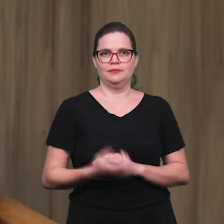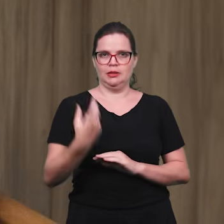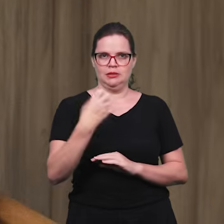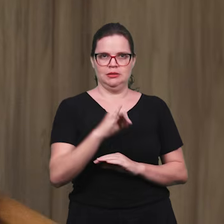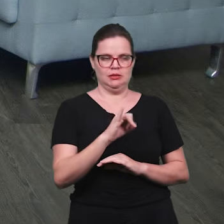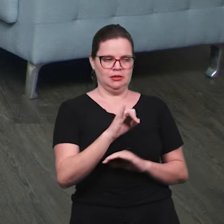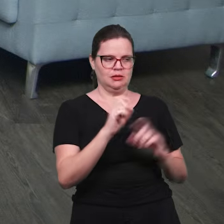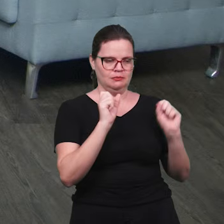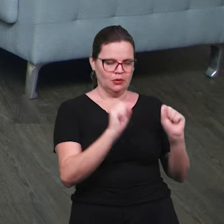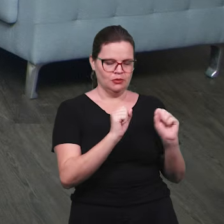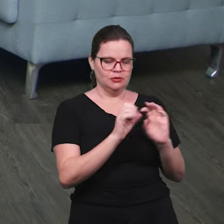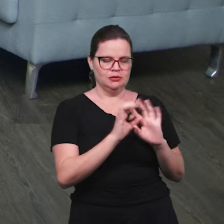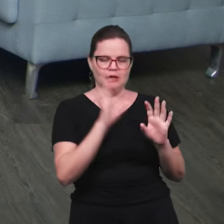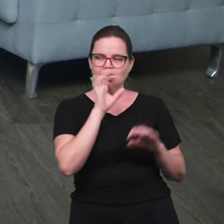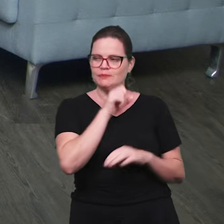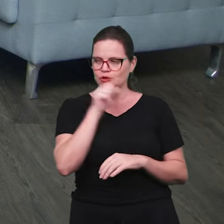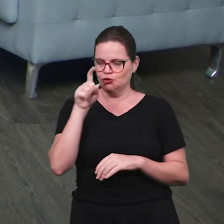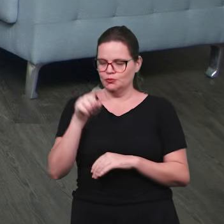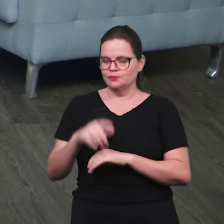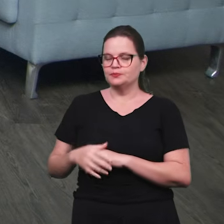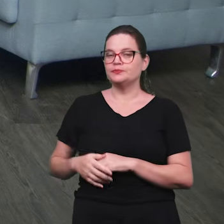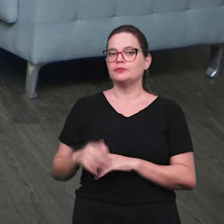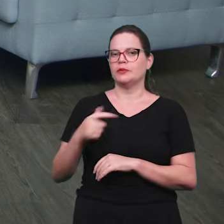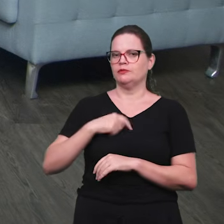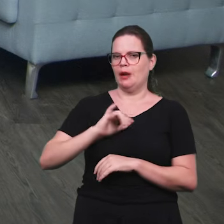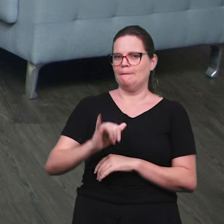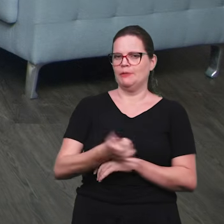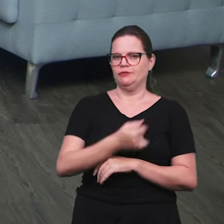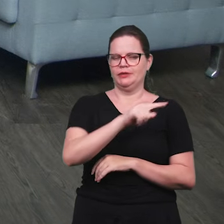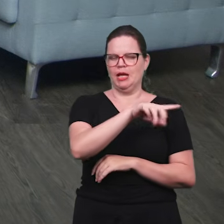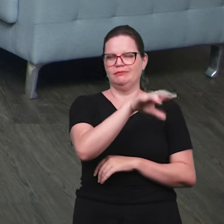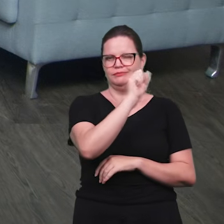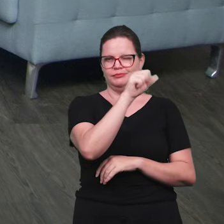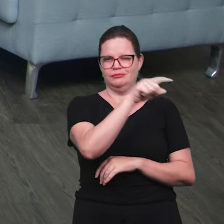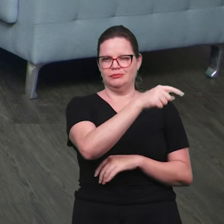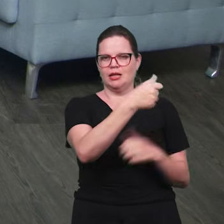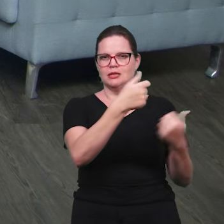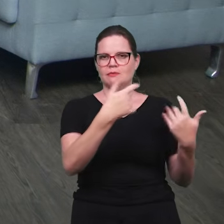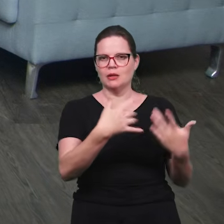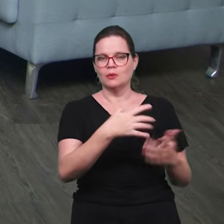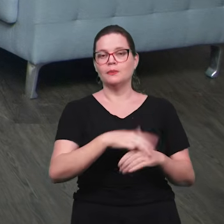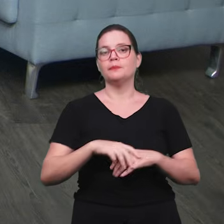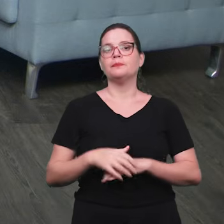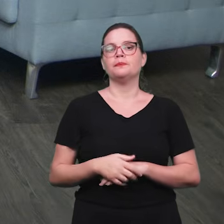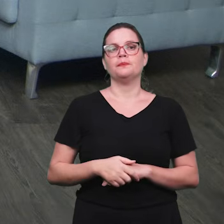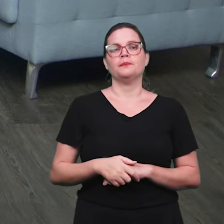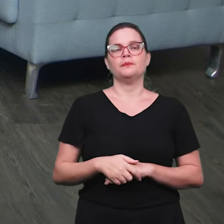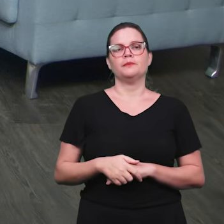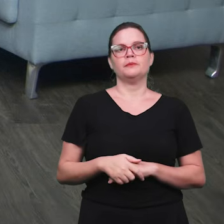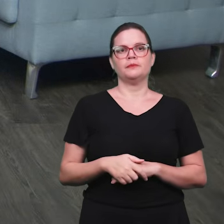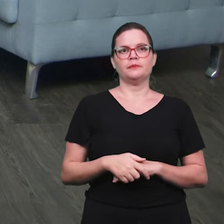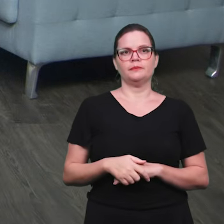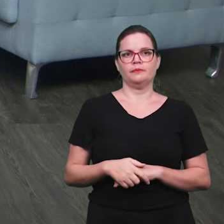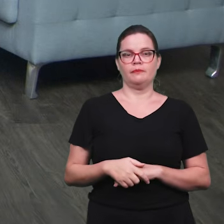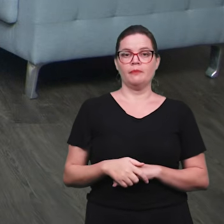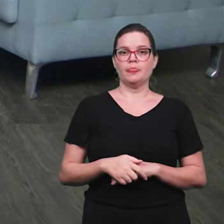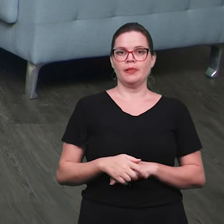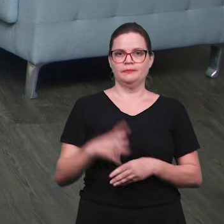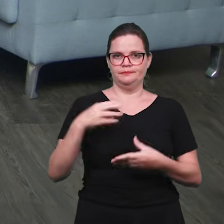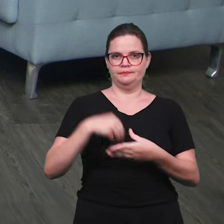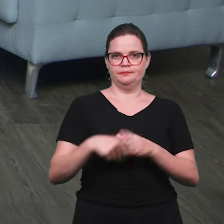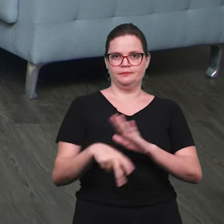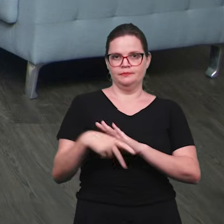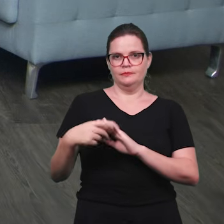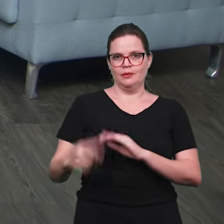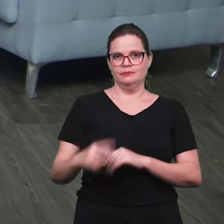permita, Abel, até aproveitando da questão do Daniel aqui, dentro das